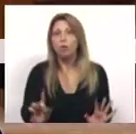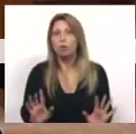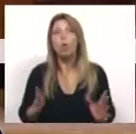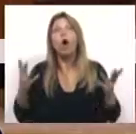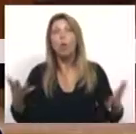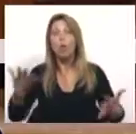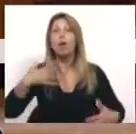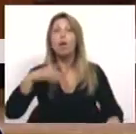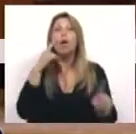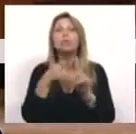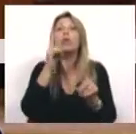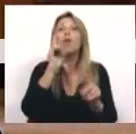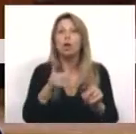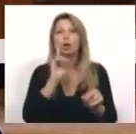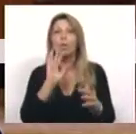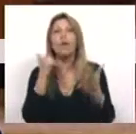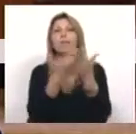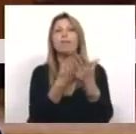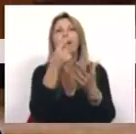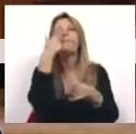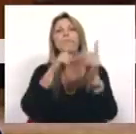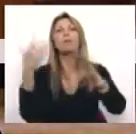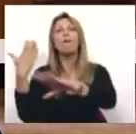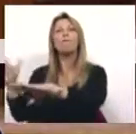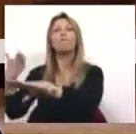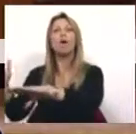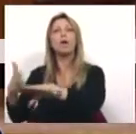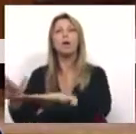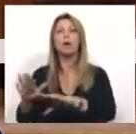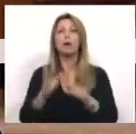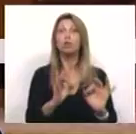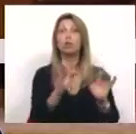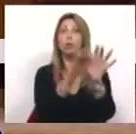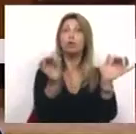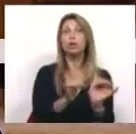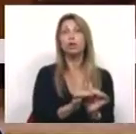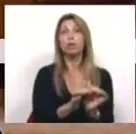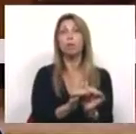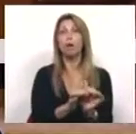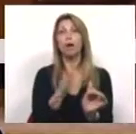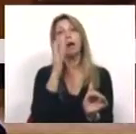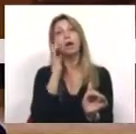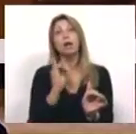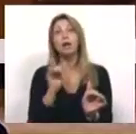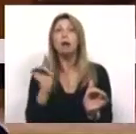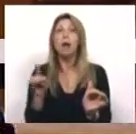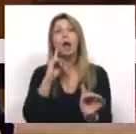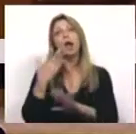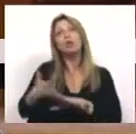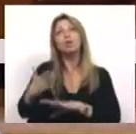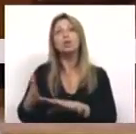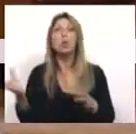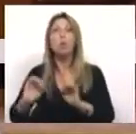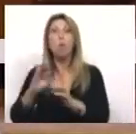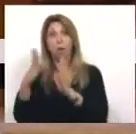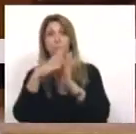continue a colocar as pessoas de fora do próprio sistema, procurando que elas não sejam excluídas do paradigma de